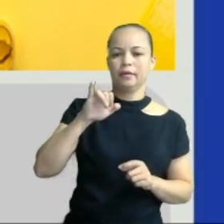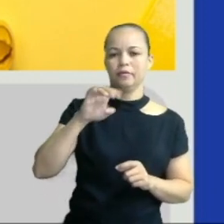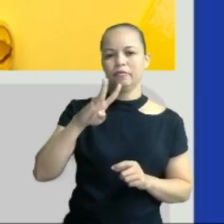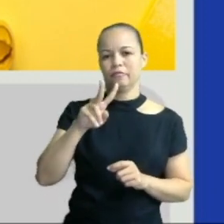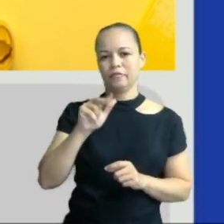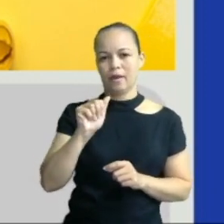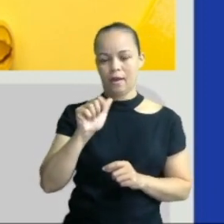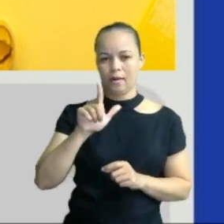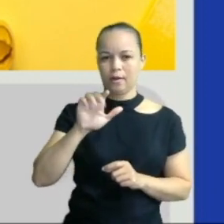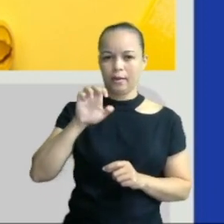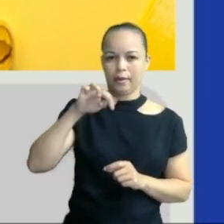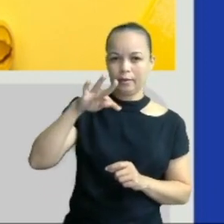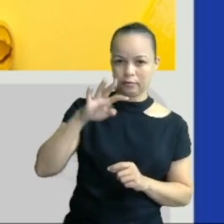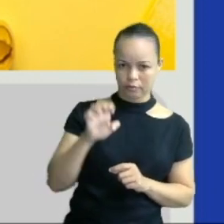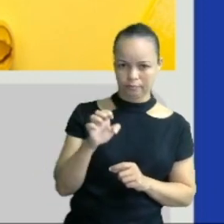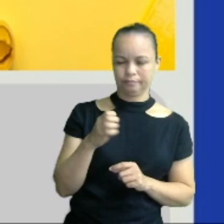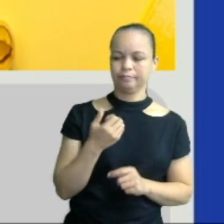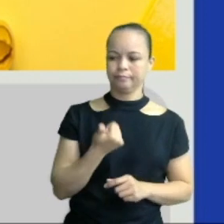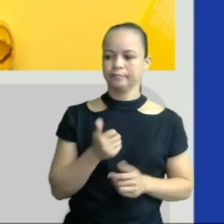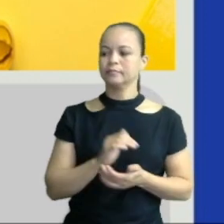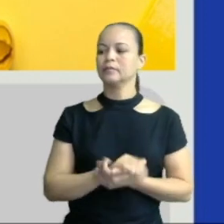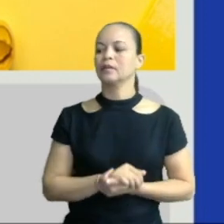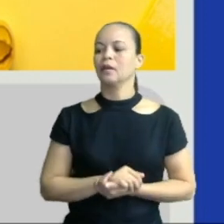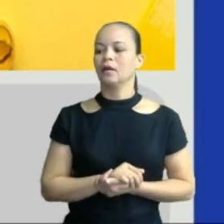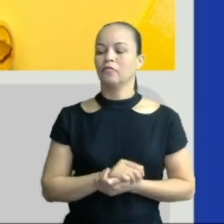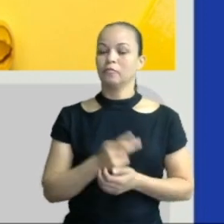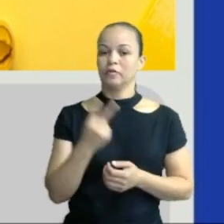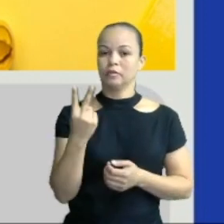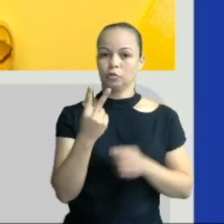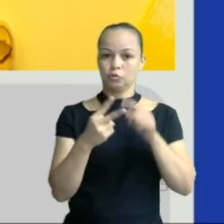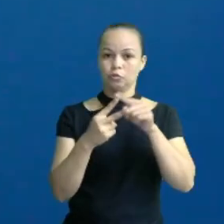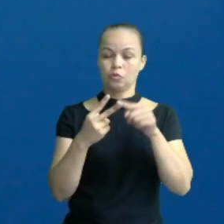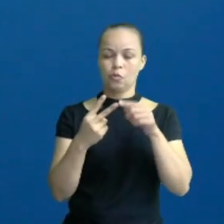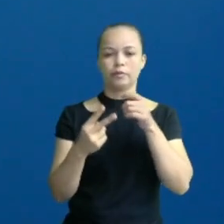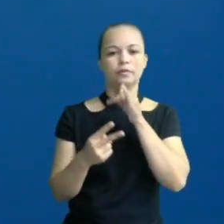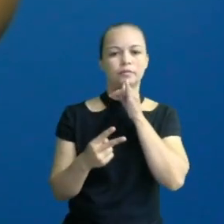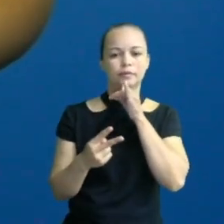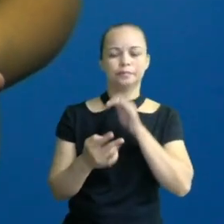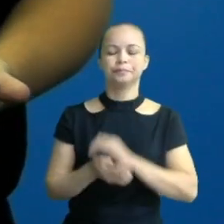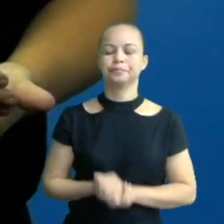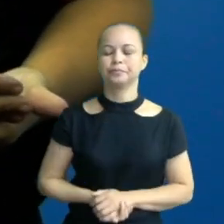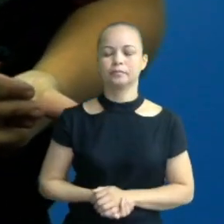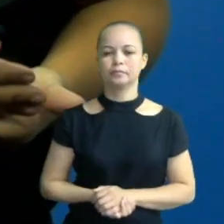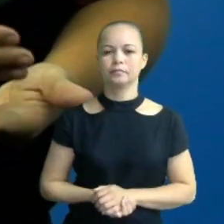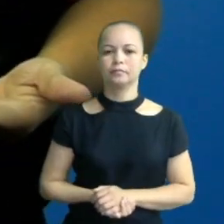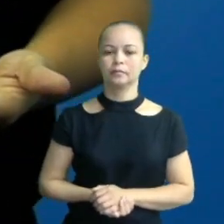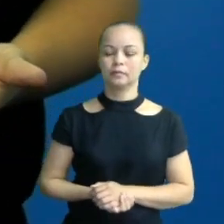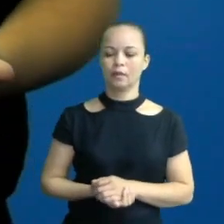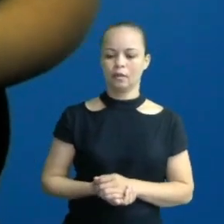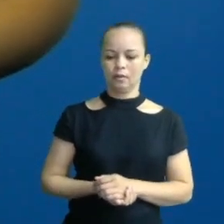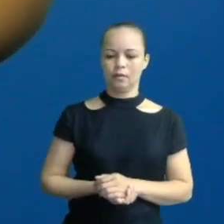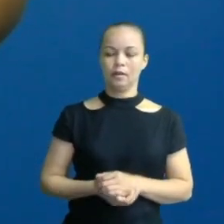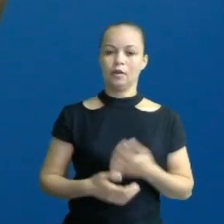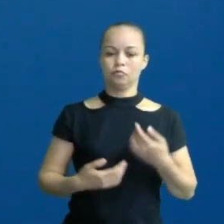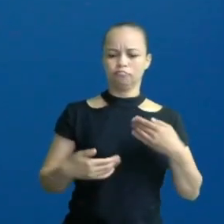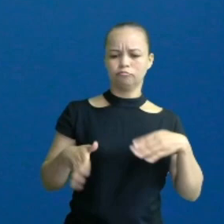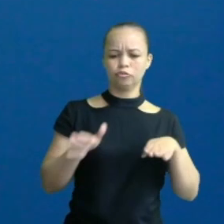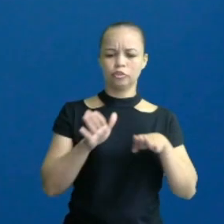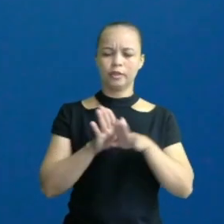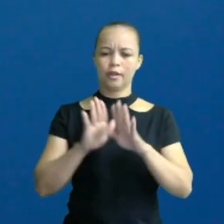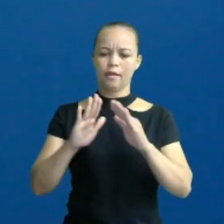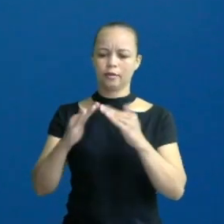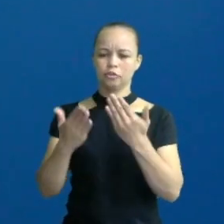equivalente. Tá bom? Vamos ver dois exemplos. Traz para mim. Eu cheguei à escola